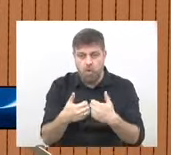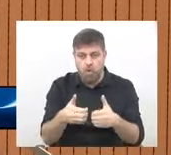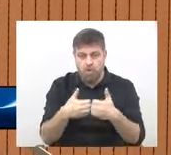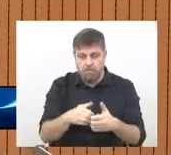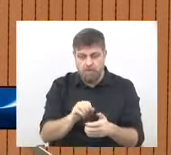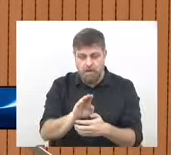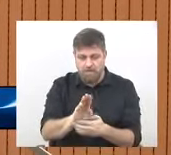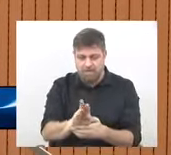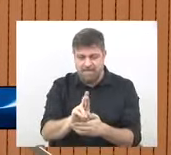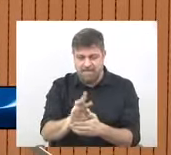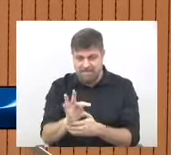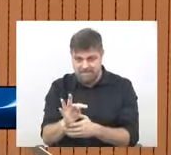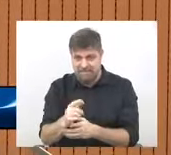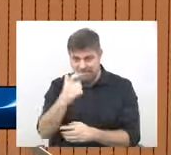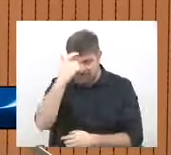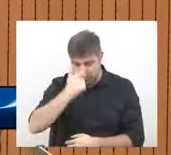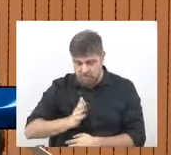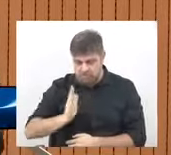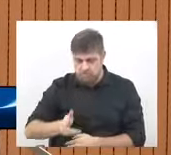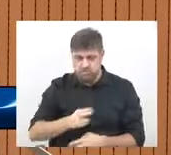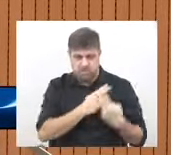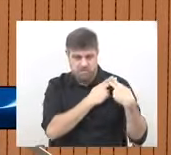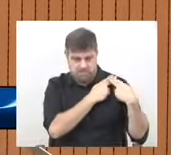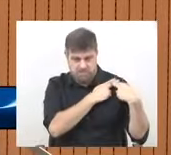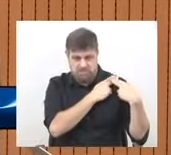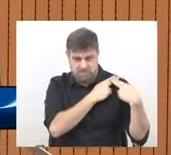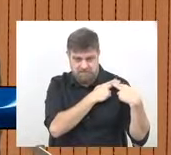Eu presidi a comissão especial de estudos que